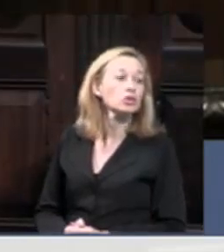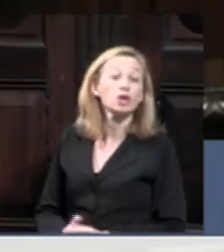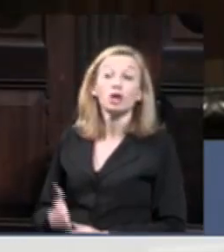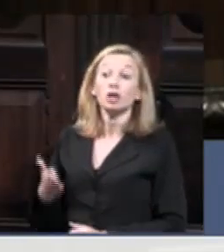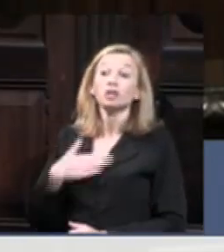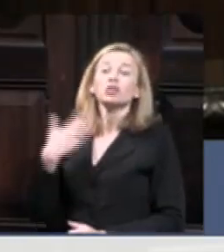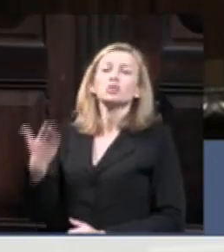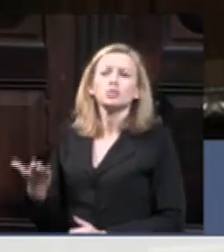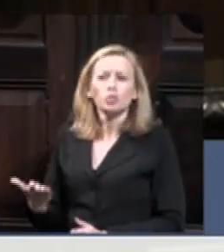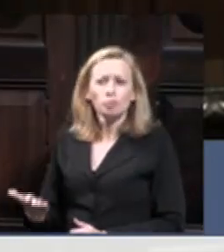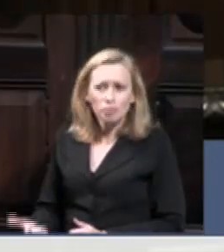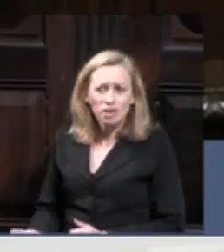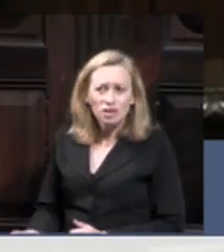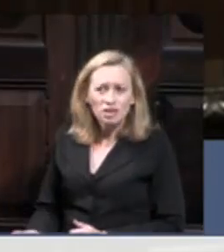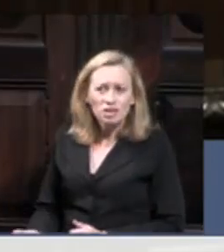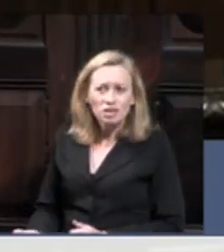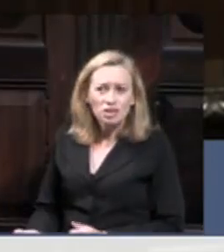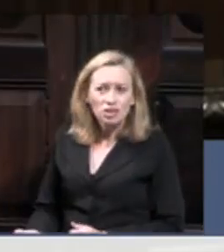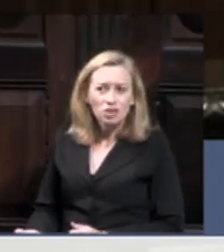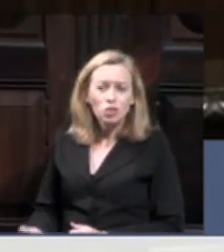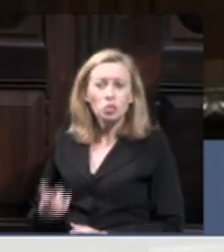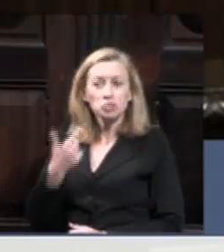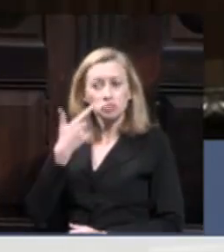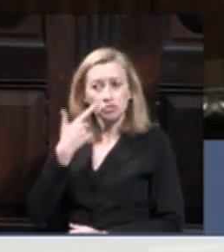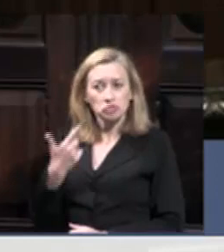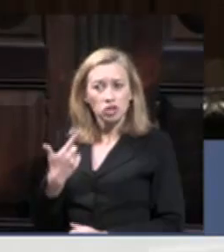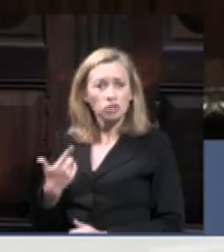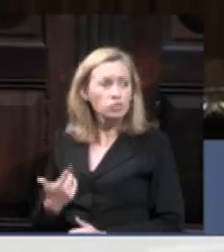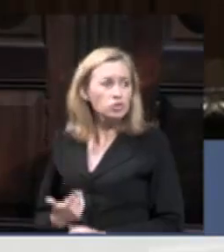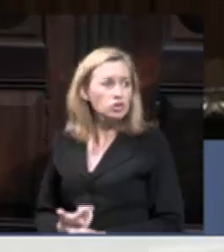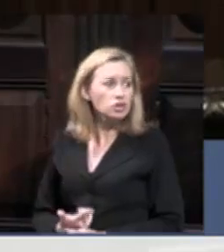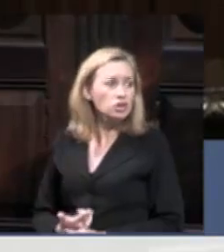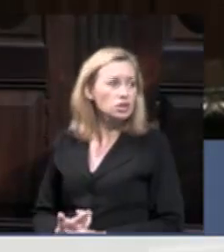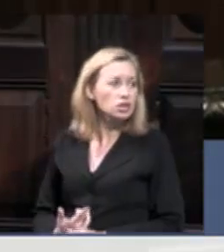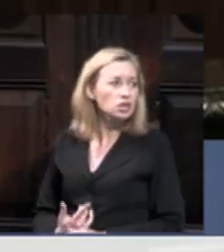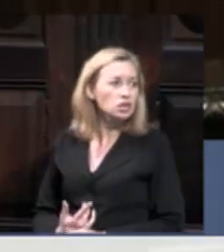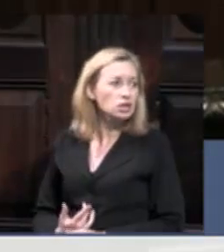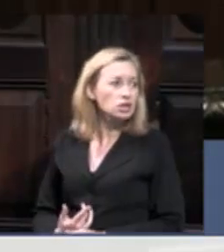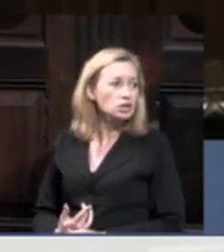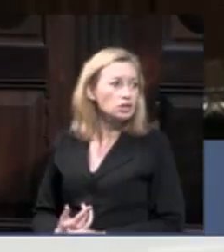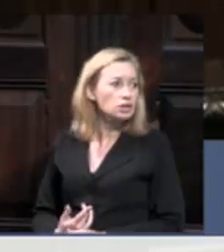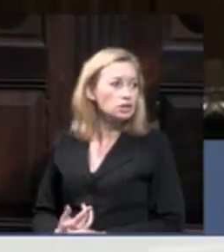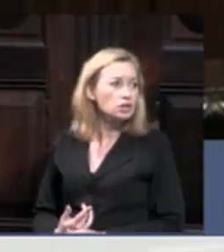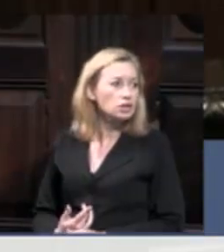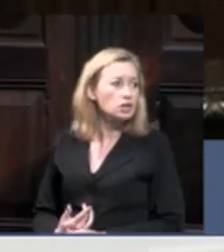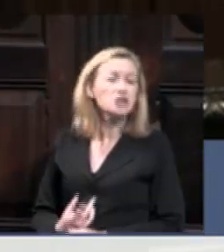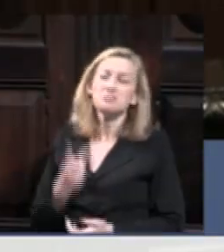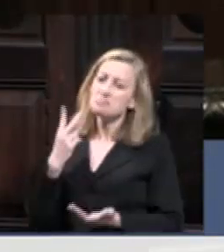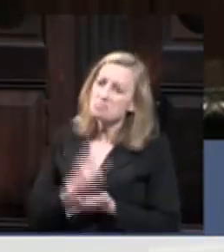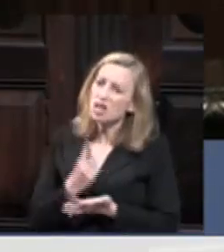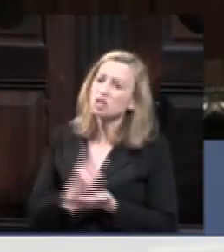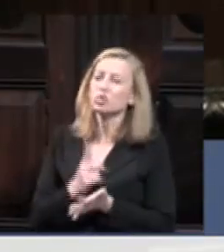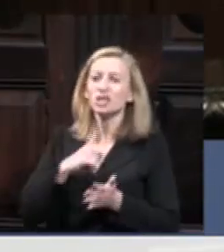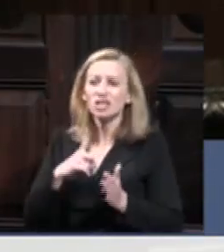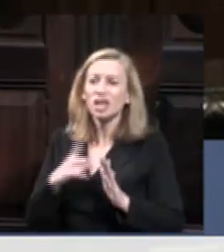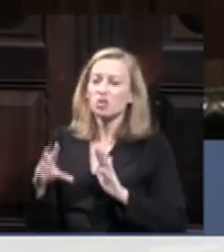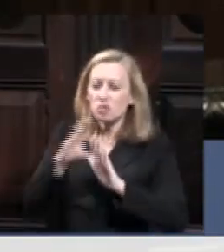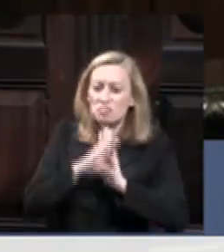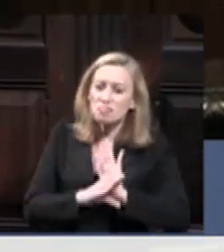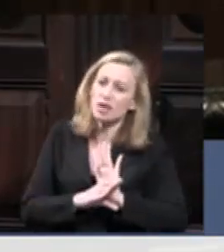surpresa e indignação quando constatamos que, apesar de ter uma emenda constitucional em